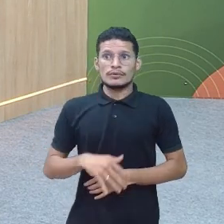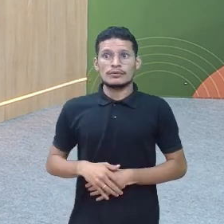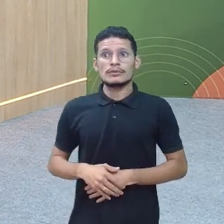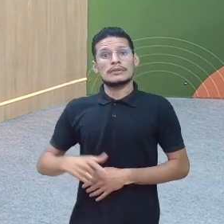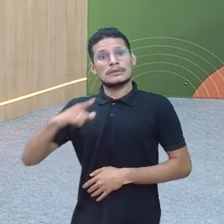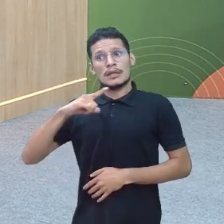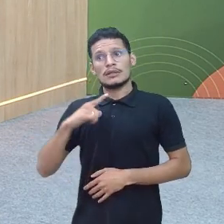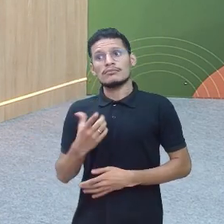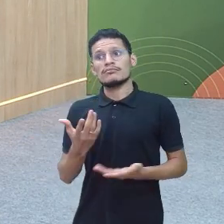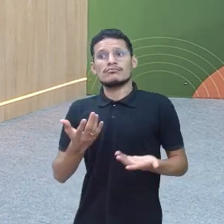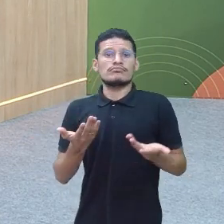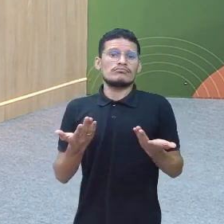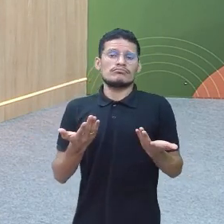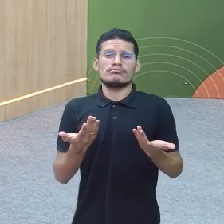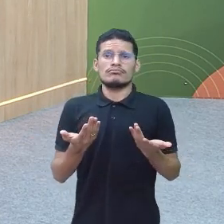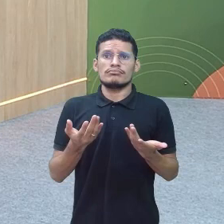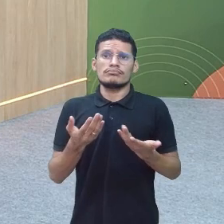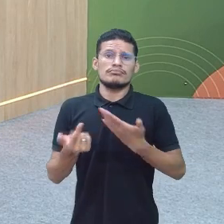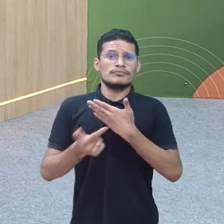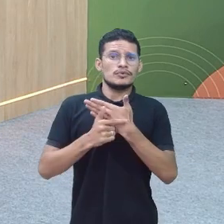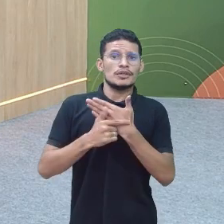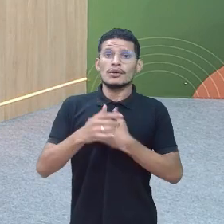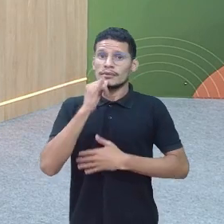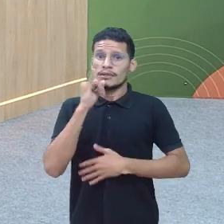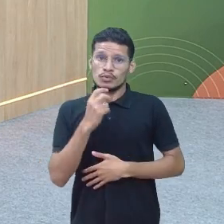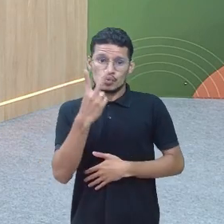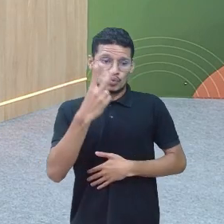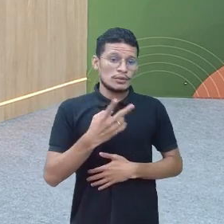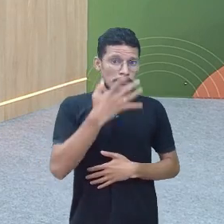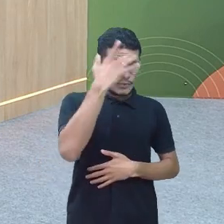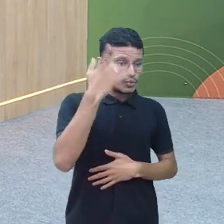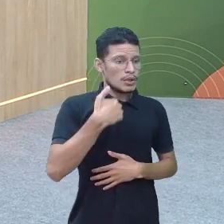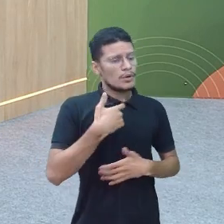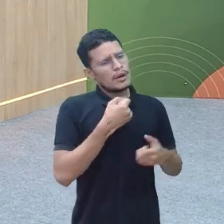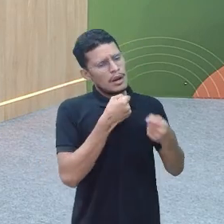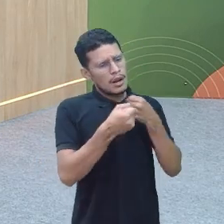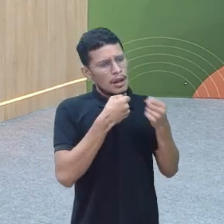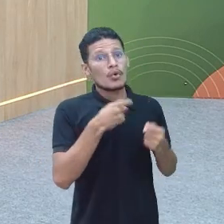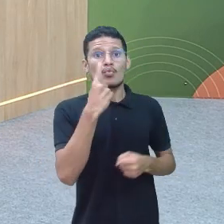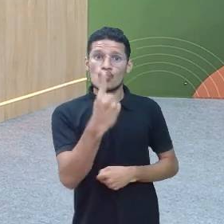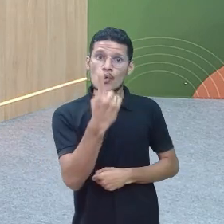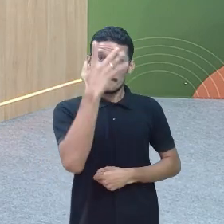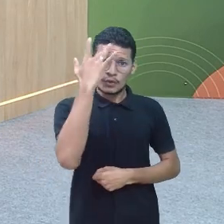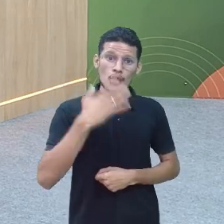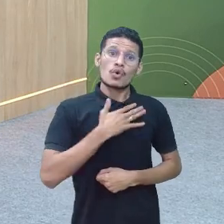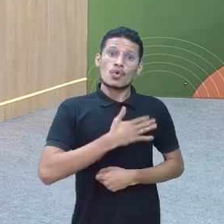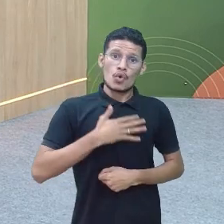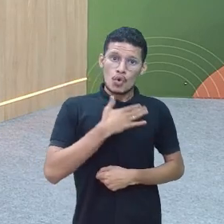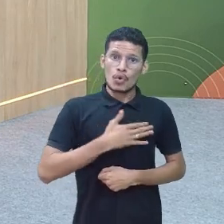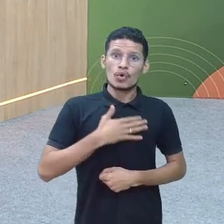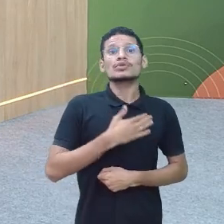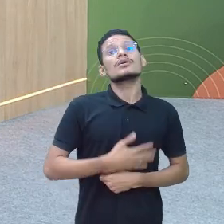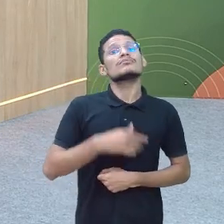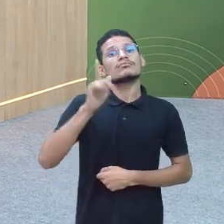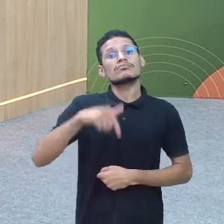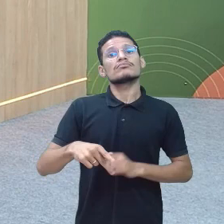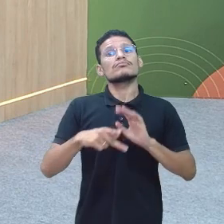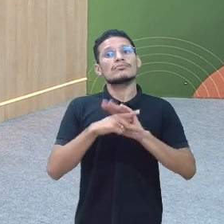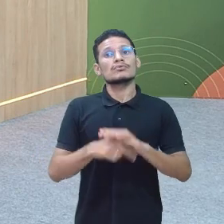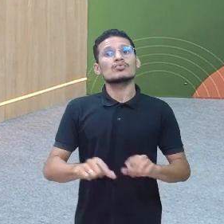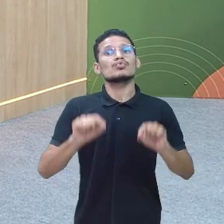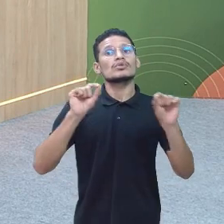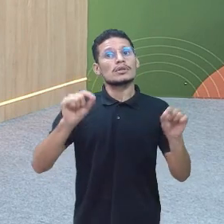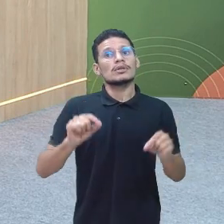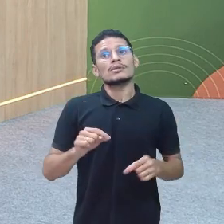um norte para isso. Se eu entrevisto 2 pessoas e digo que uma delas gosta de alguma coisa, aqui o exemplo que eu coloquei é